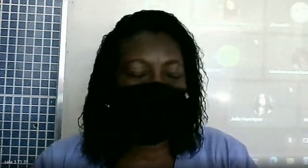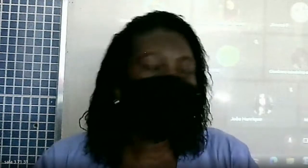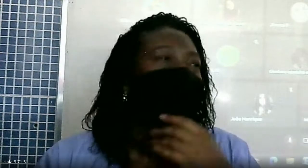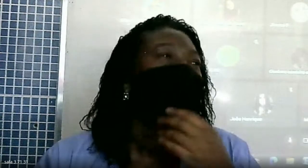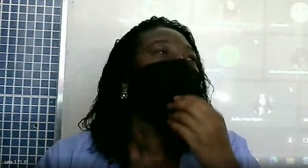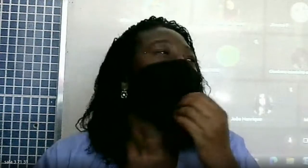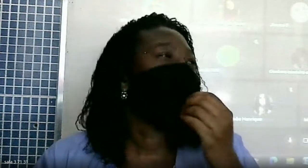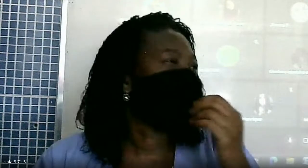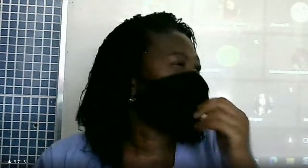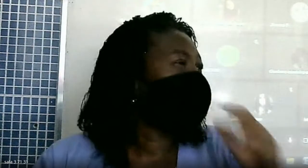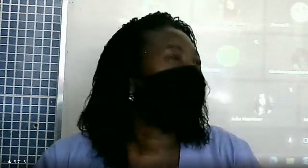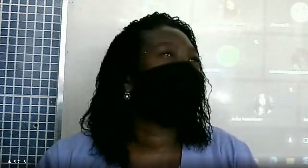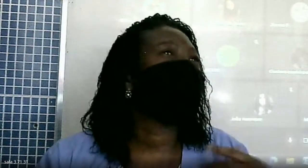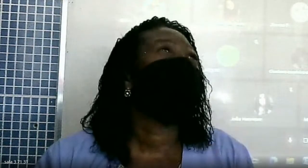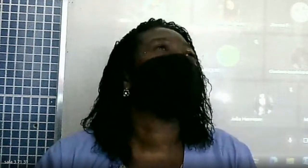né?